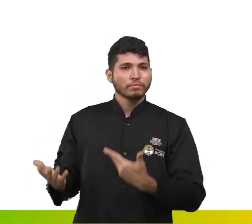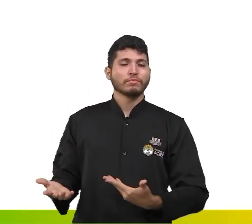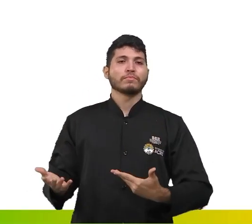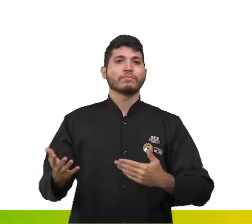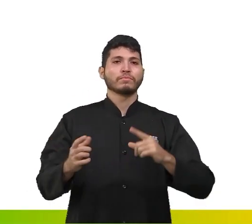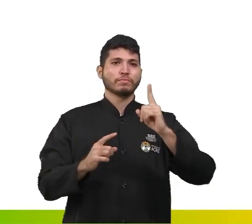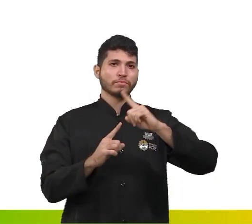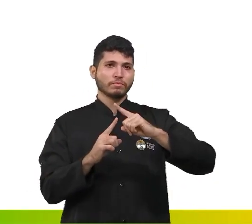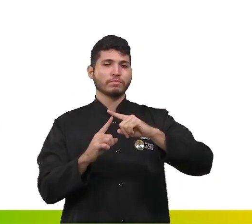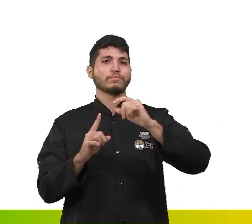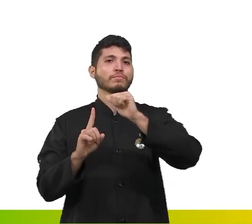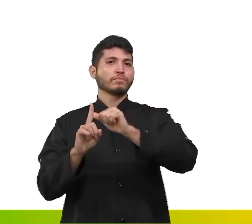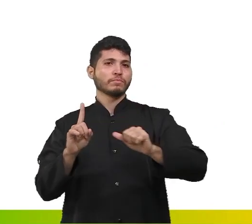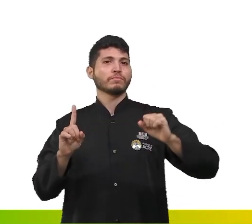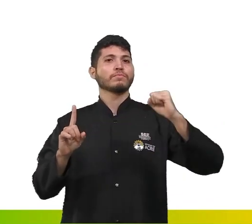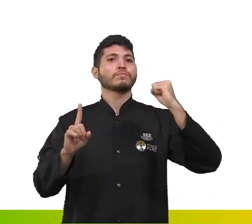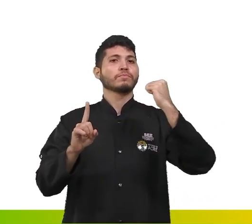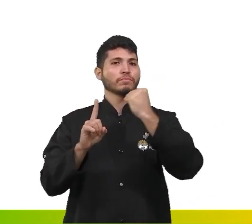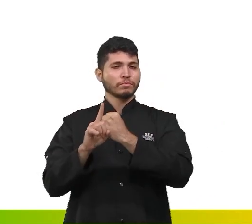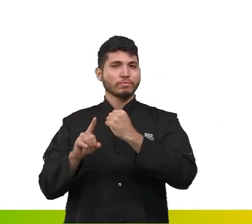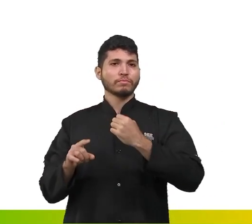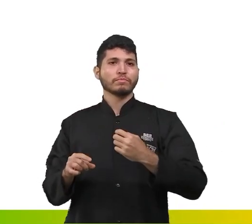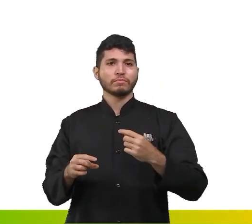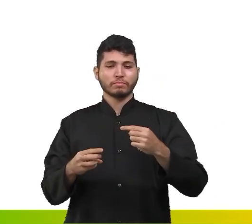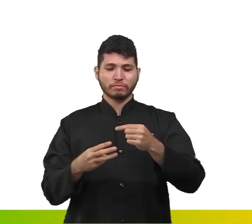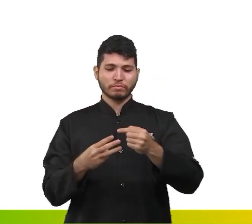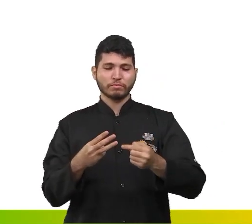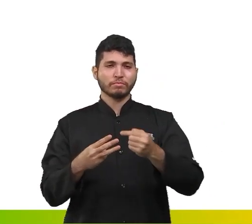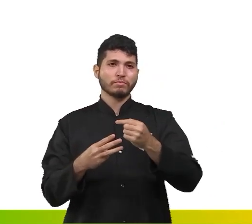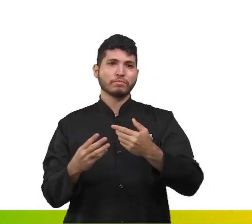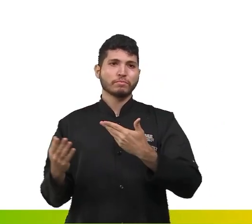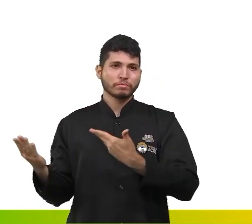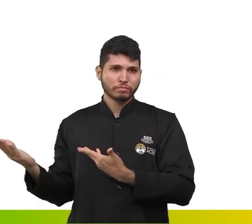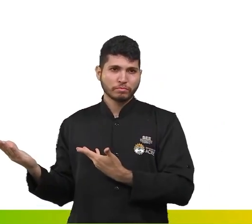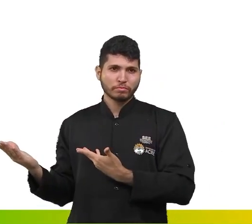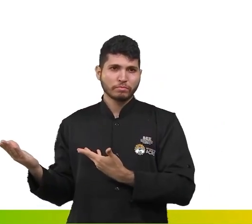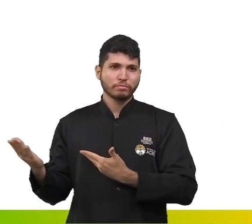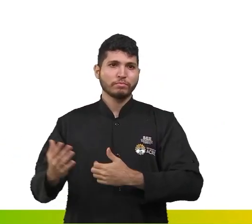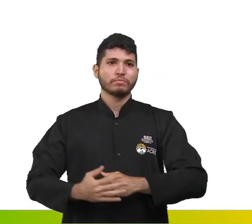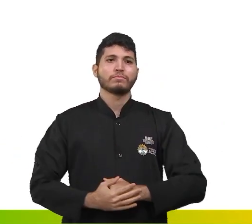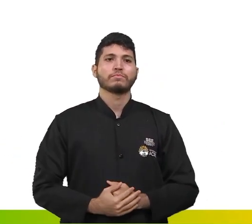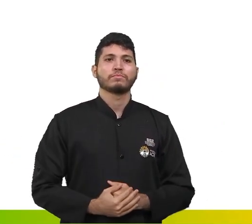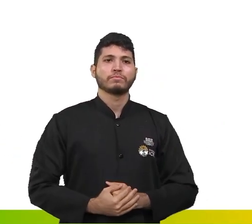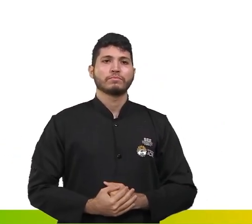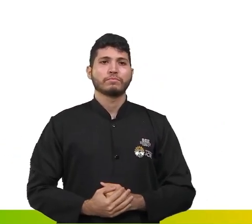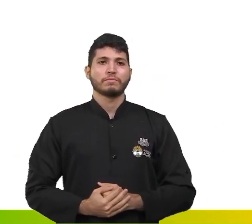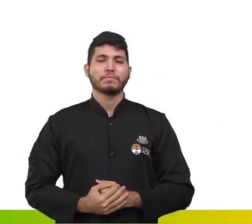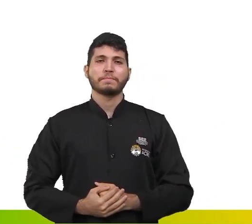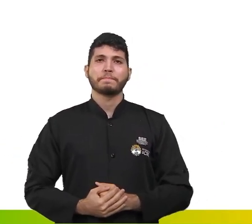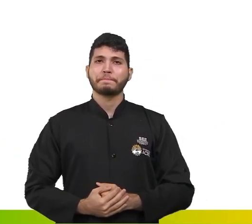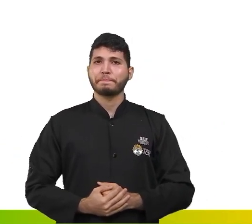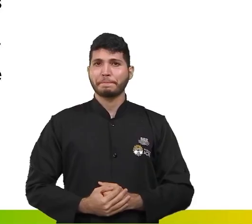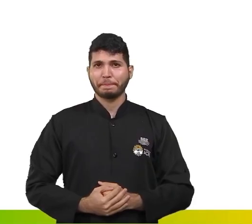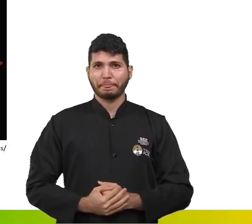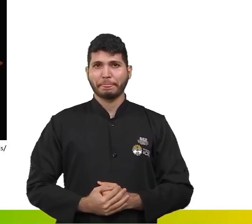ela é classificada nesses 3 tipos: íntimo, não íntimo e por